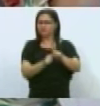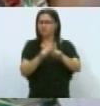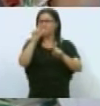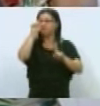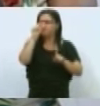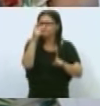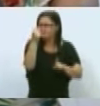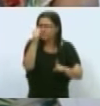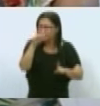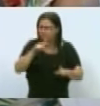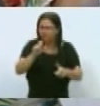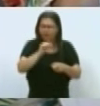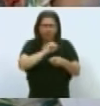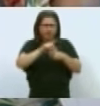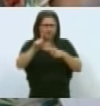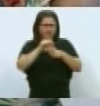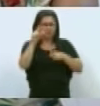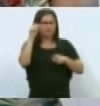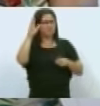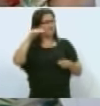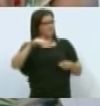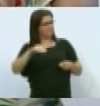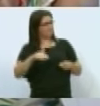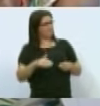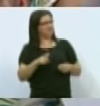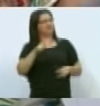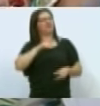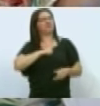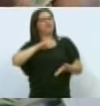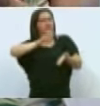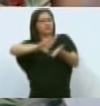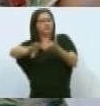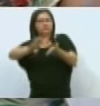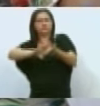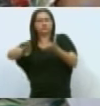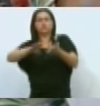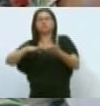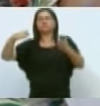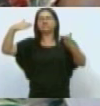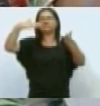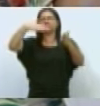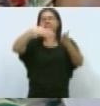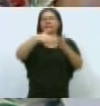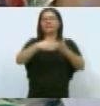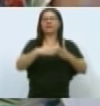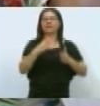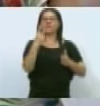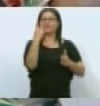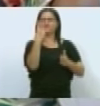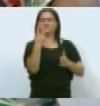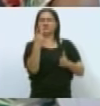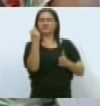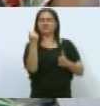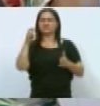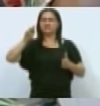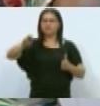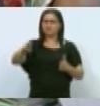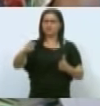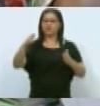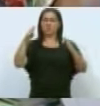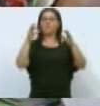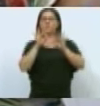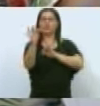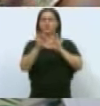que o aluguel, pode fazer as contas. E também tem super descontos de até R$ 26 mil reais do programa Minha Casa Minha